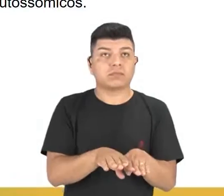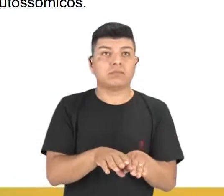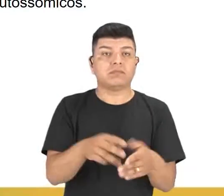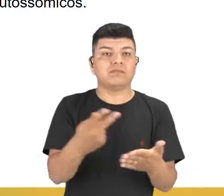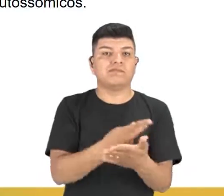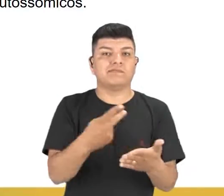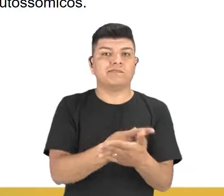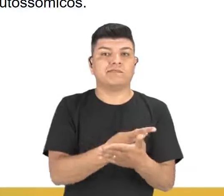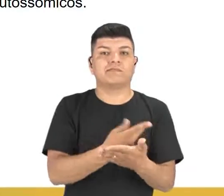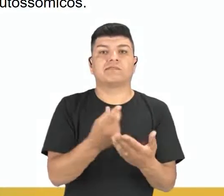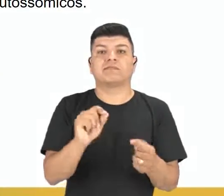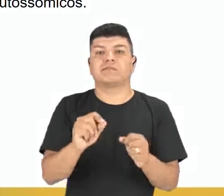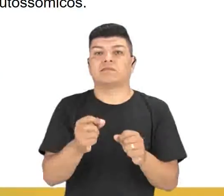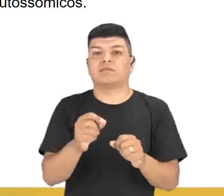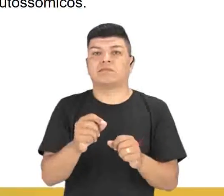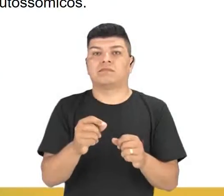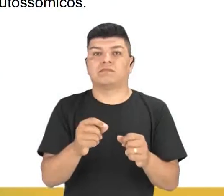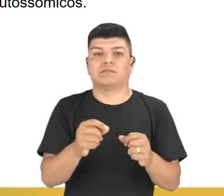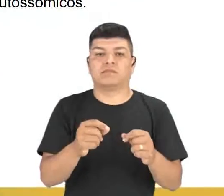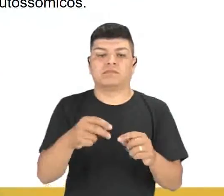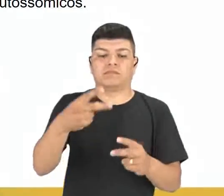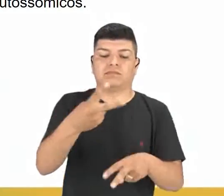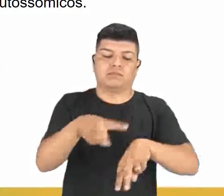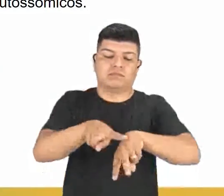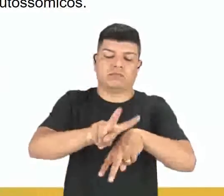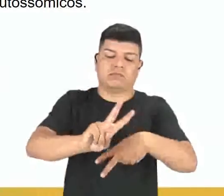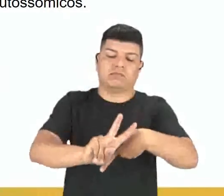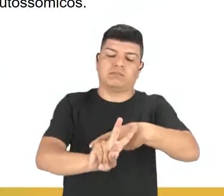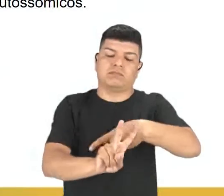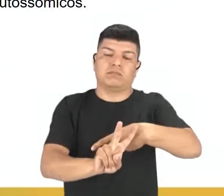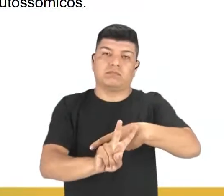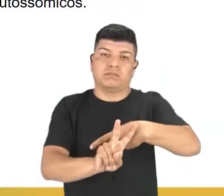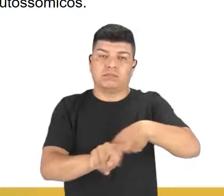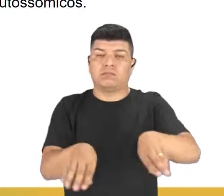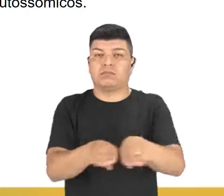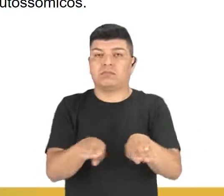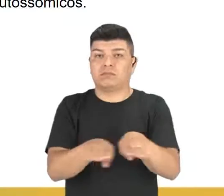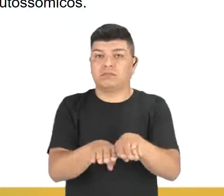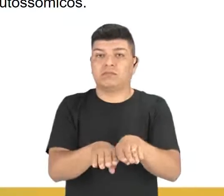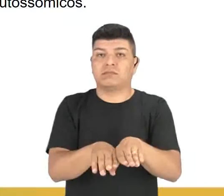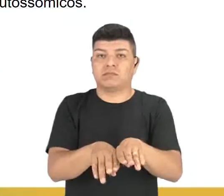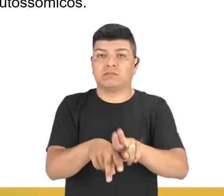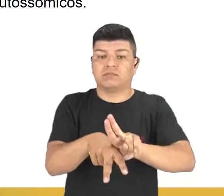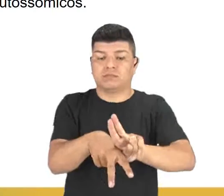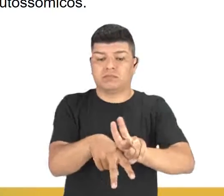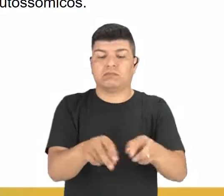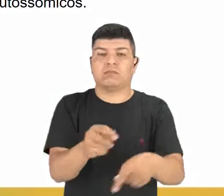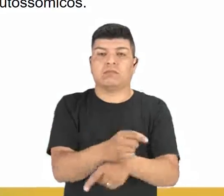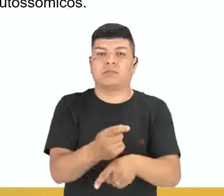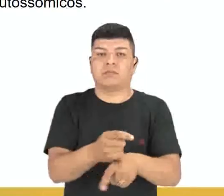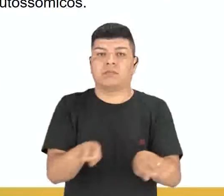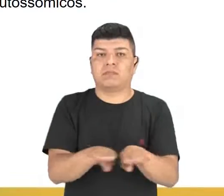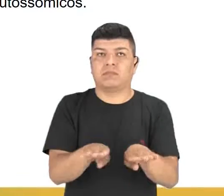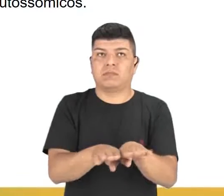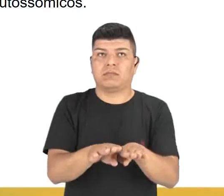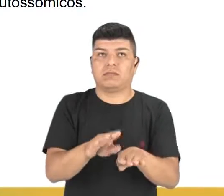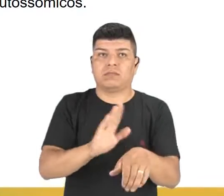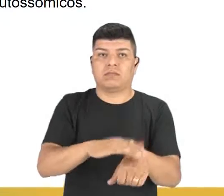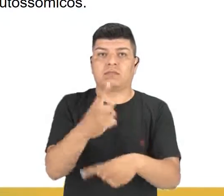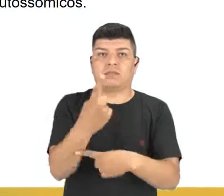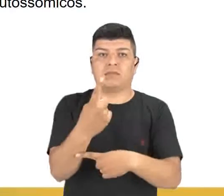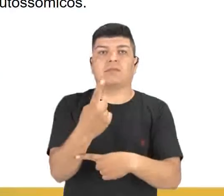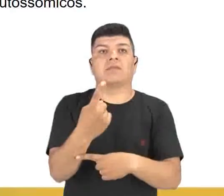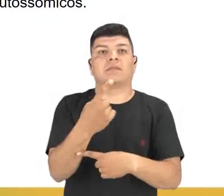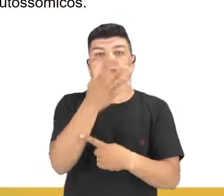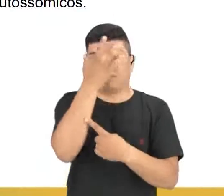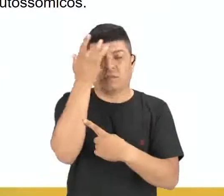dos cromossomos autossômicos, aqueles que dão características. Então, esses cromossomos, eles podem ter um cromossomo a mais. Então, o